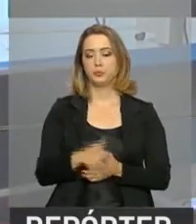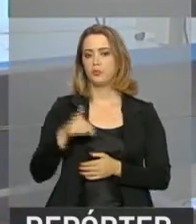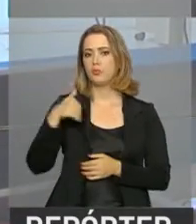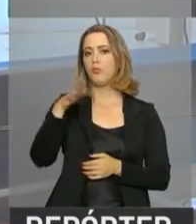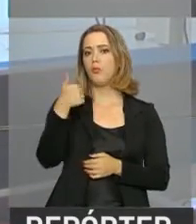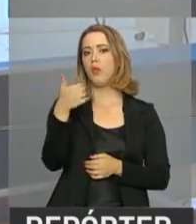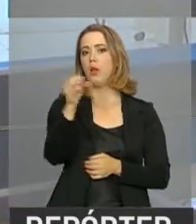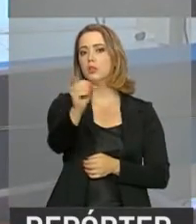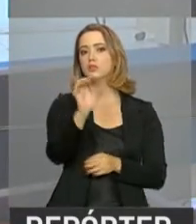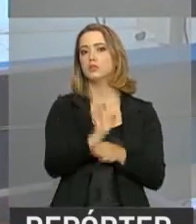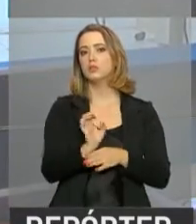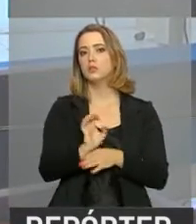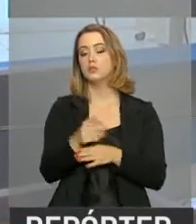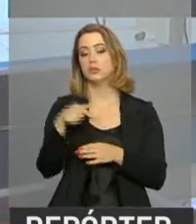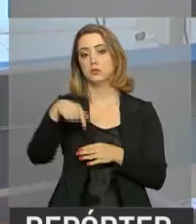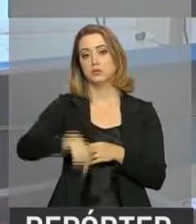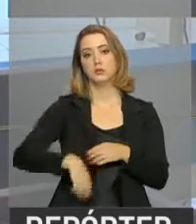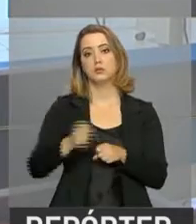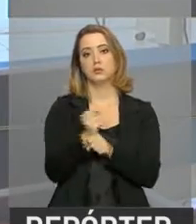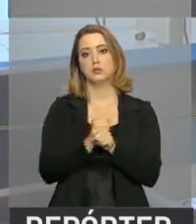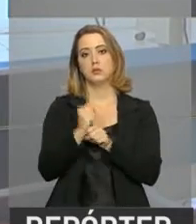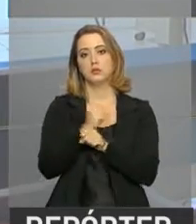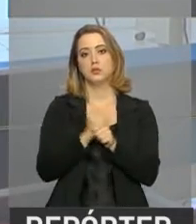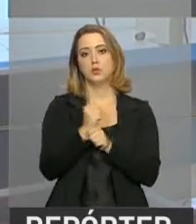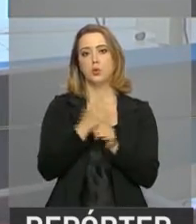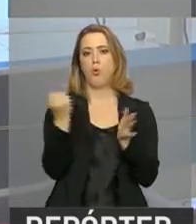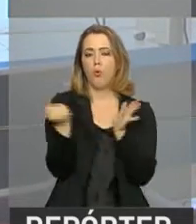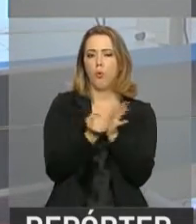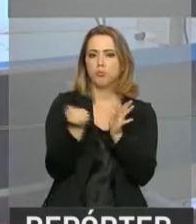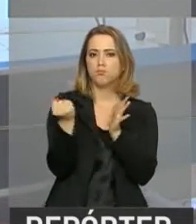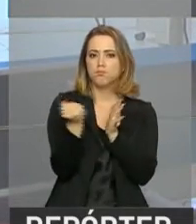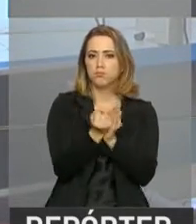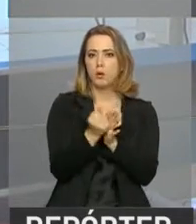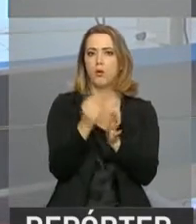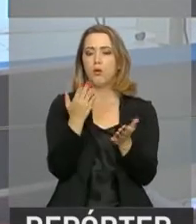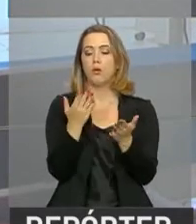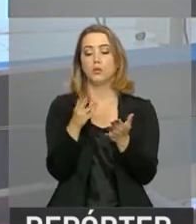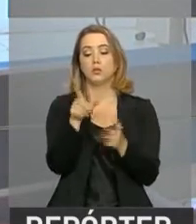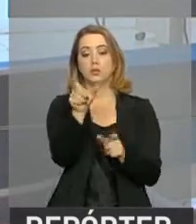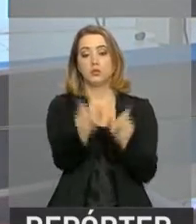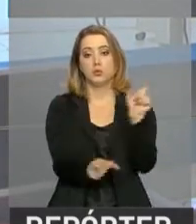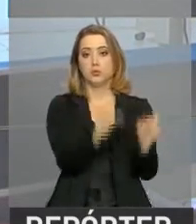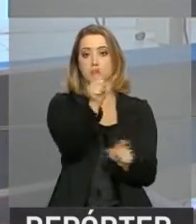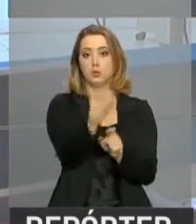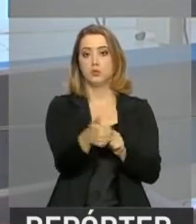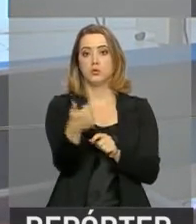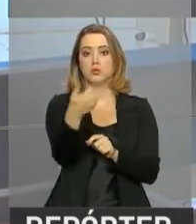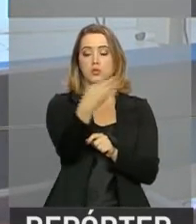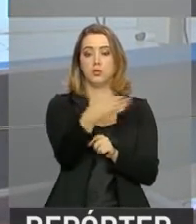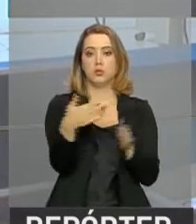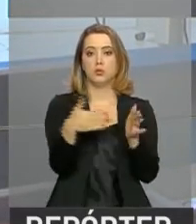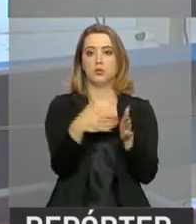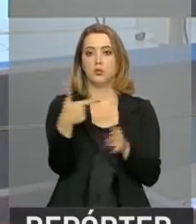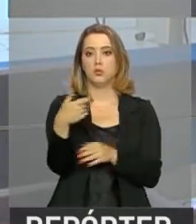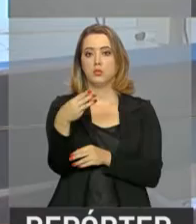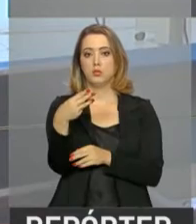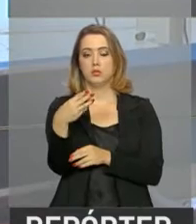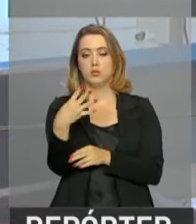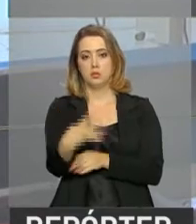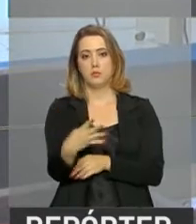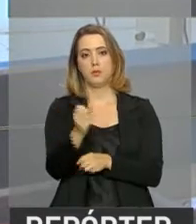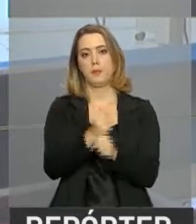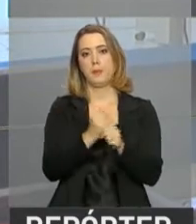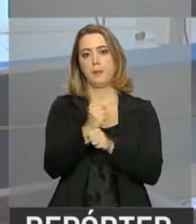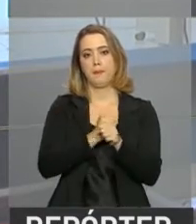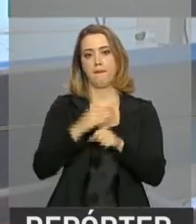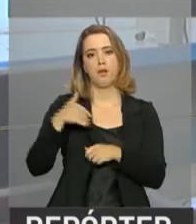10 estados superaram este ano a meta de contratação de empregados com idades entre 14 e 24 anos em todo o país são mais